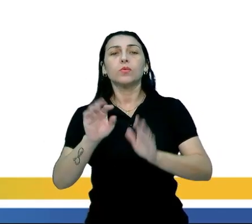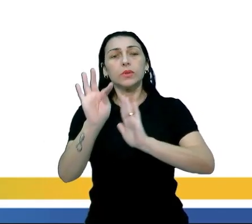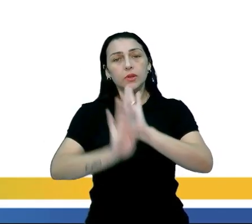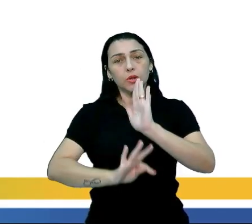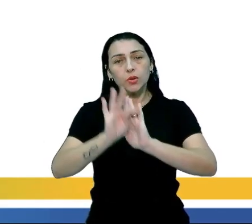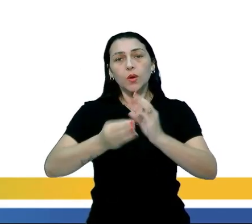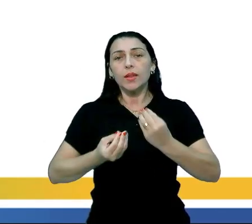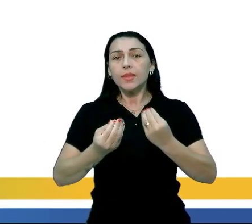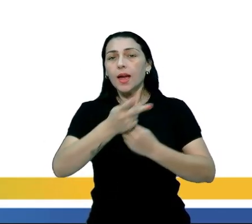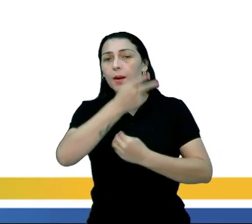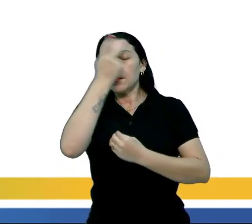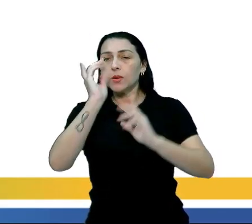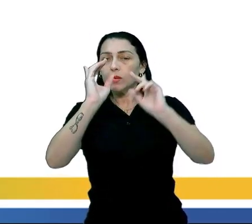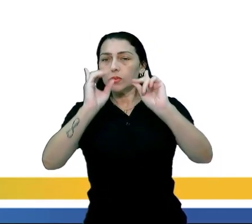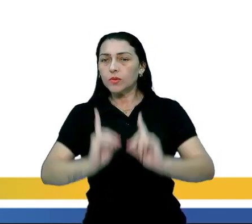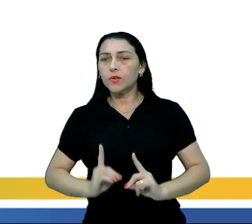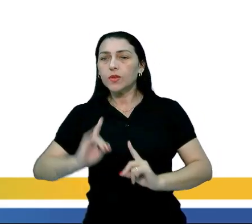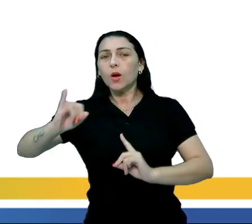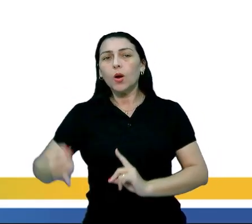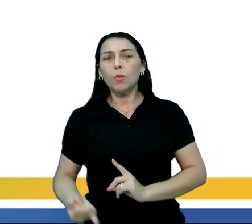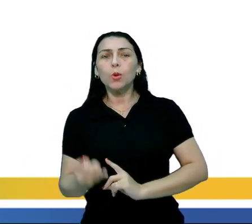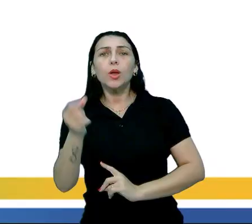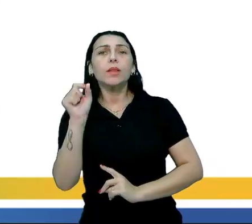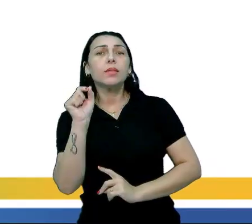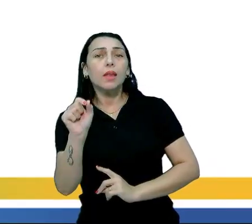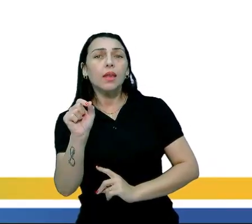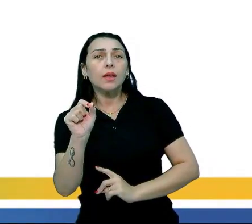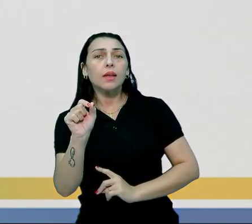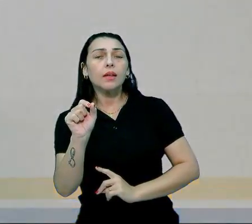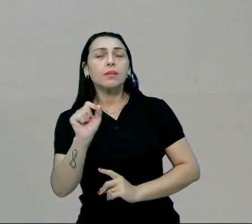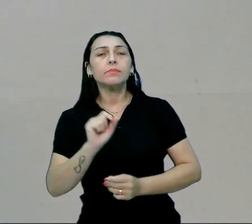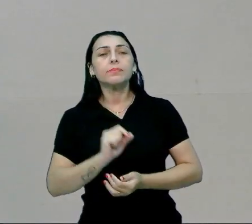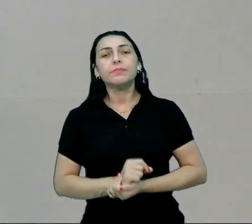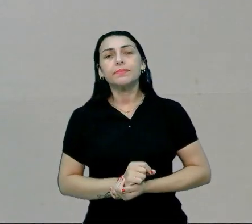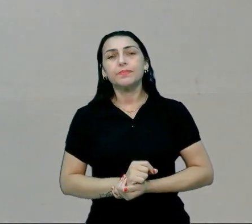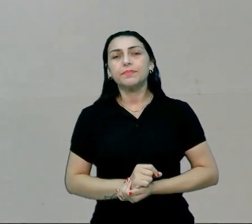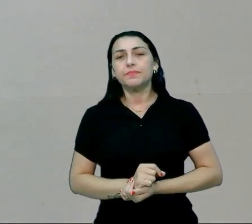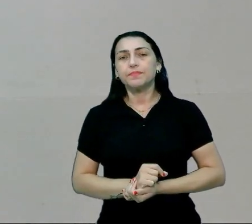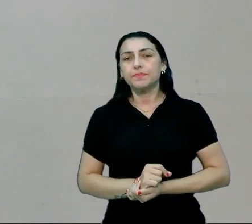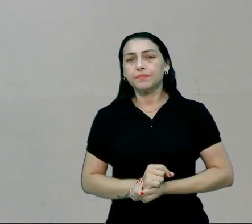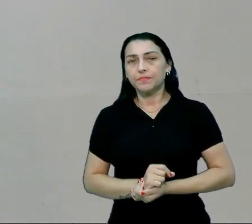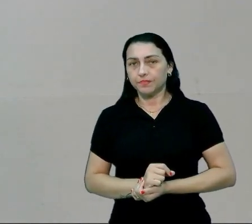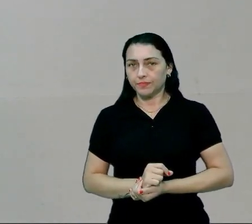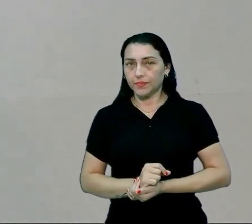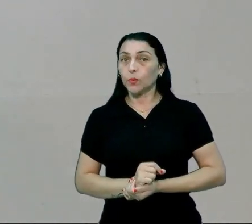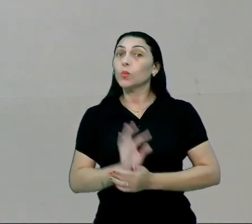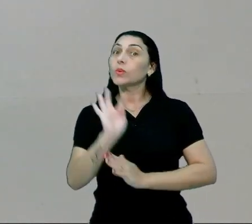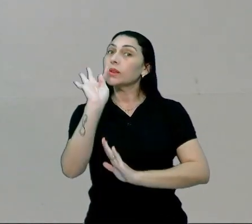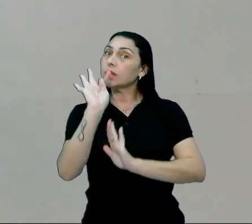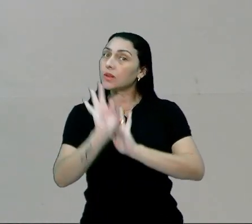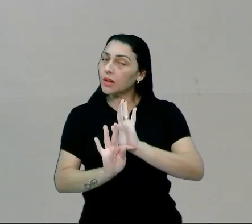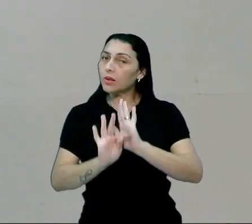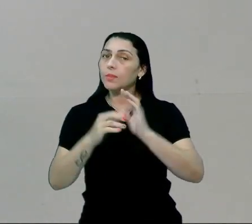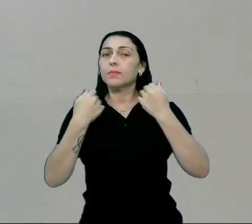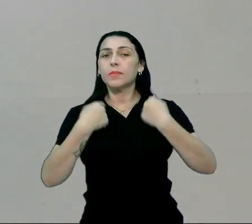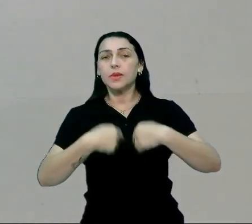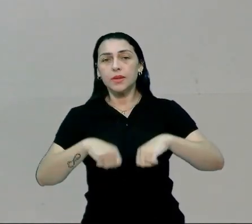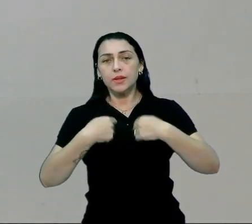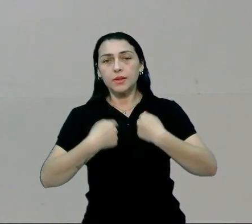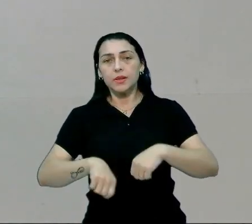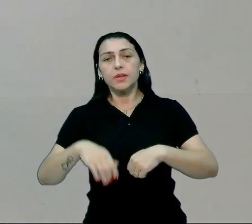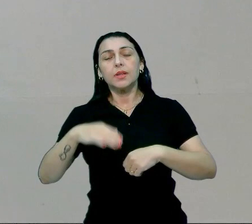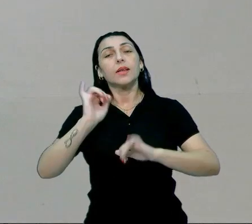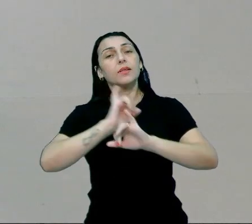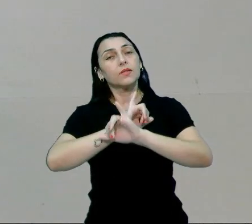conforme o texto, oferece às pessoas com deficiência a oportunidade de, conforme o texto. A gente precisa ter